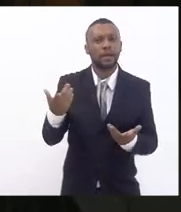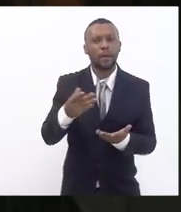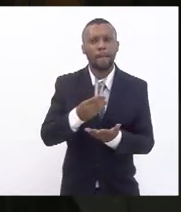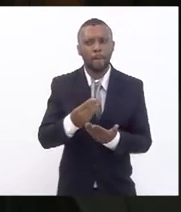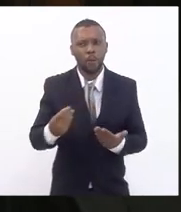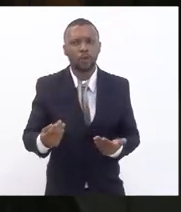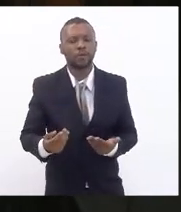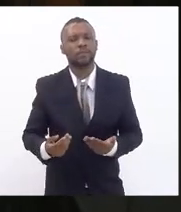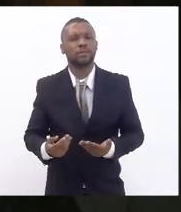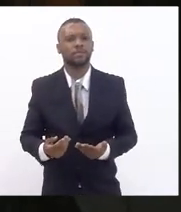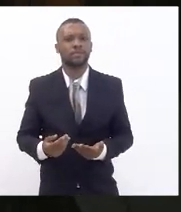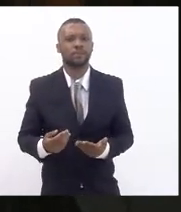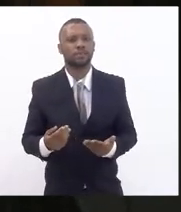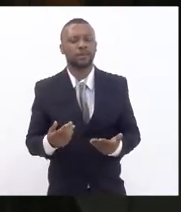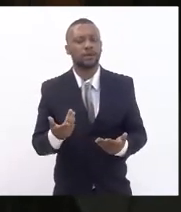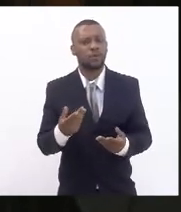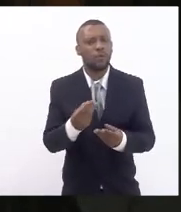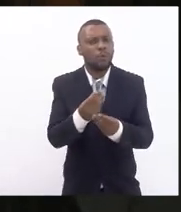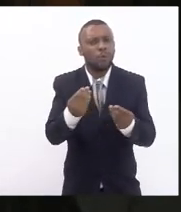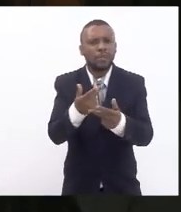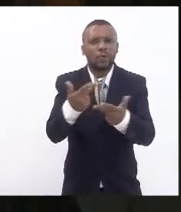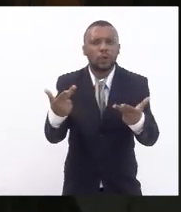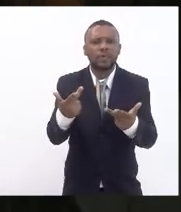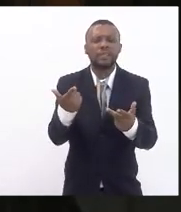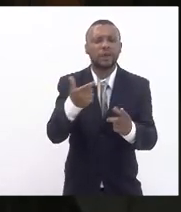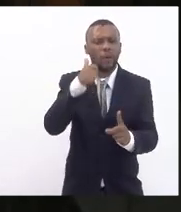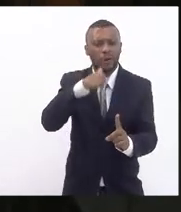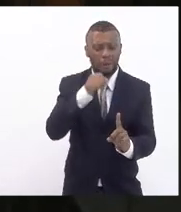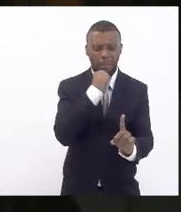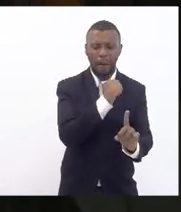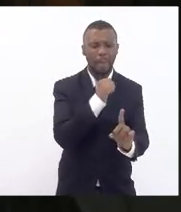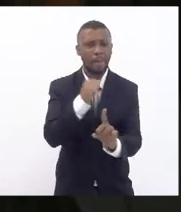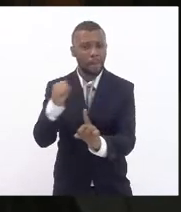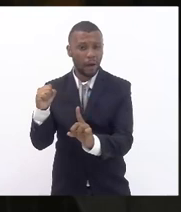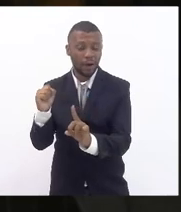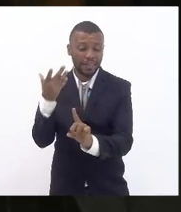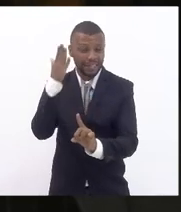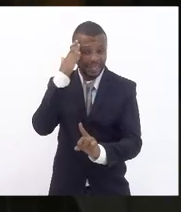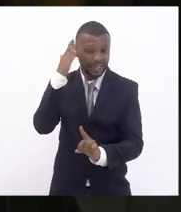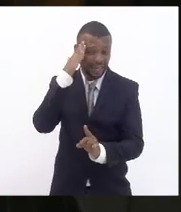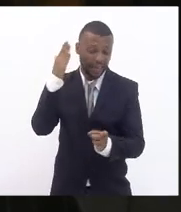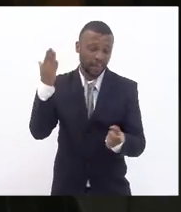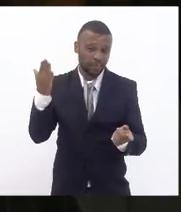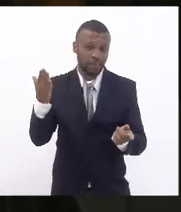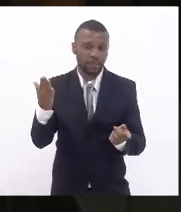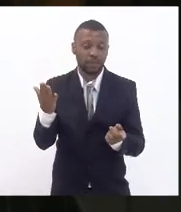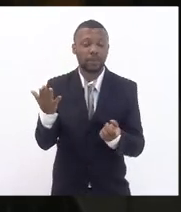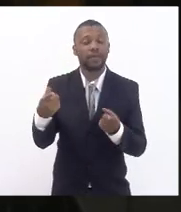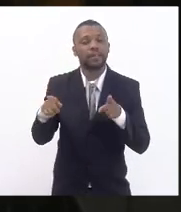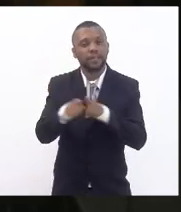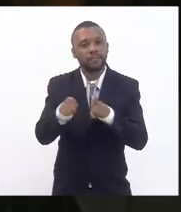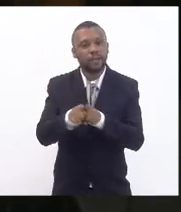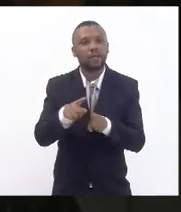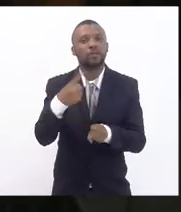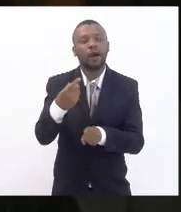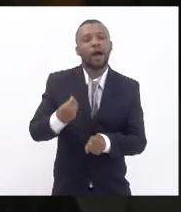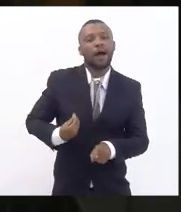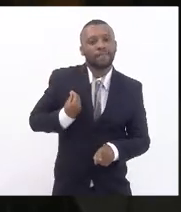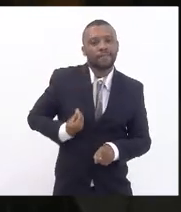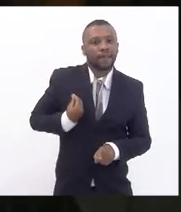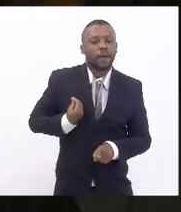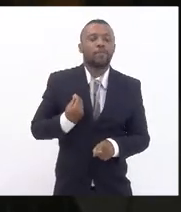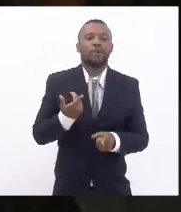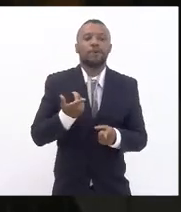com a pandemia do novo coronavírus, que está se dissipando, mas ainda não acabou, e, ao mesmo tempo, convivemos com várias outras